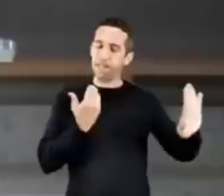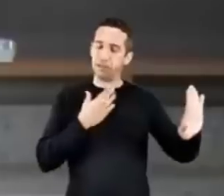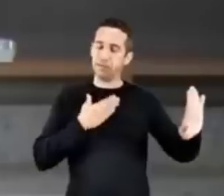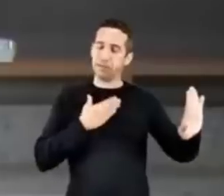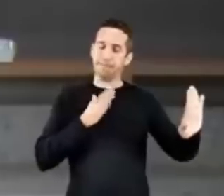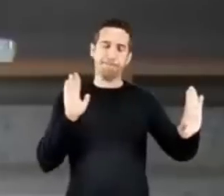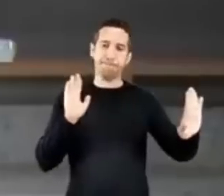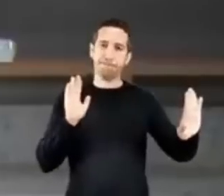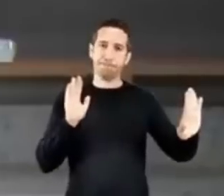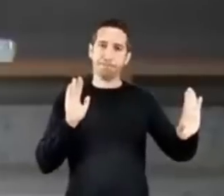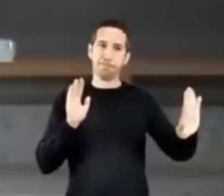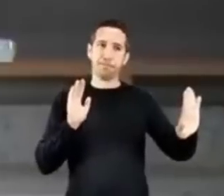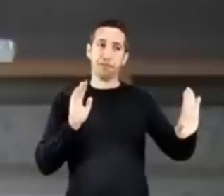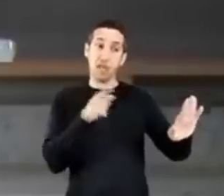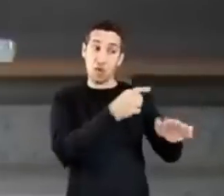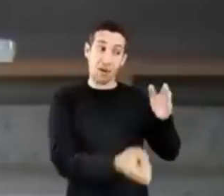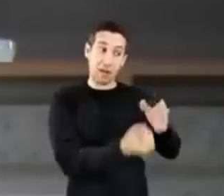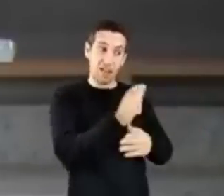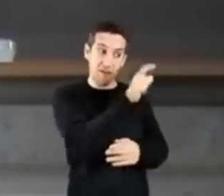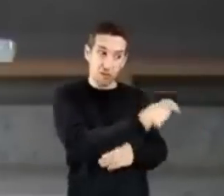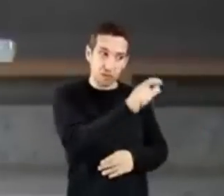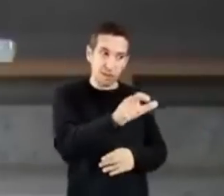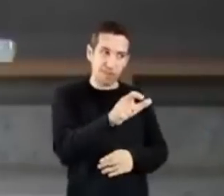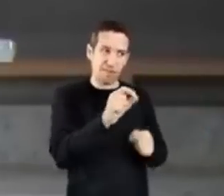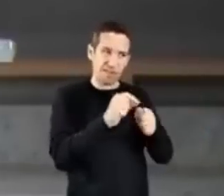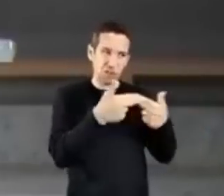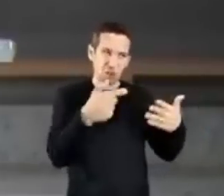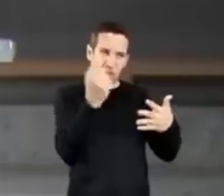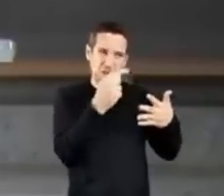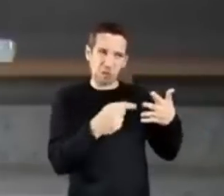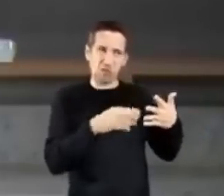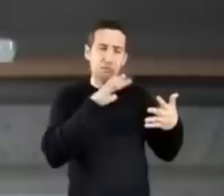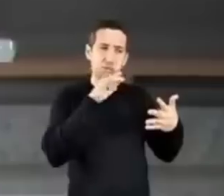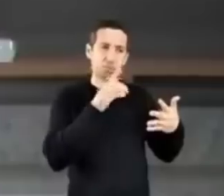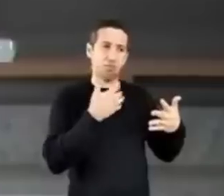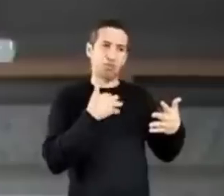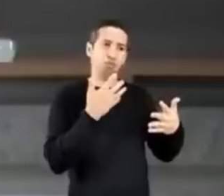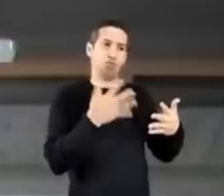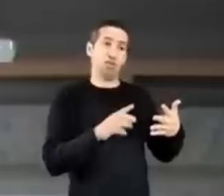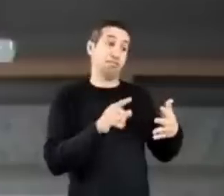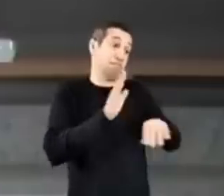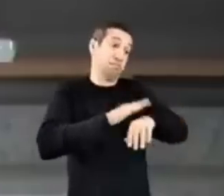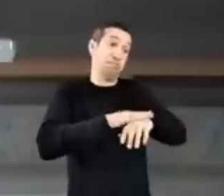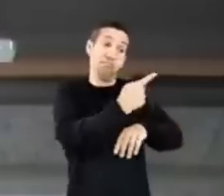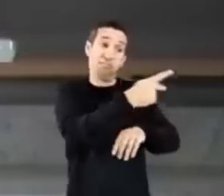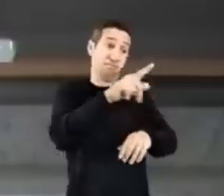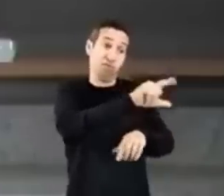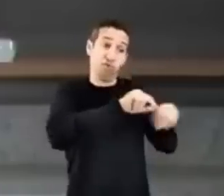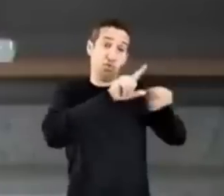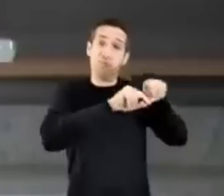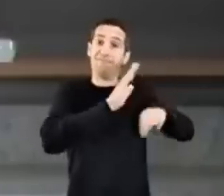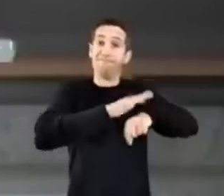não criei vocês para isso mas vocês escolheram isso cada um tem sua escolha e vocês escolheram